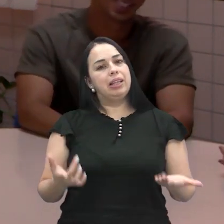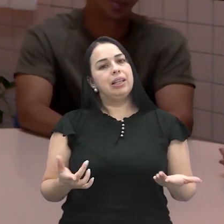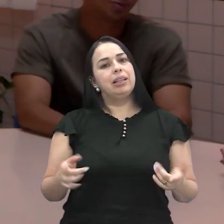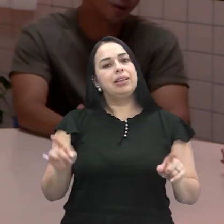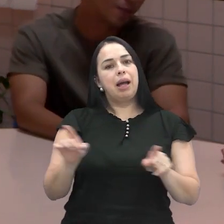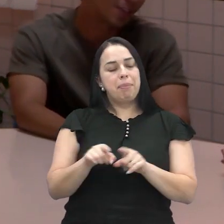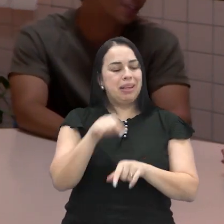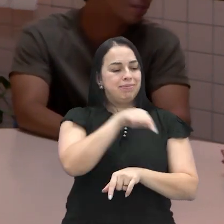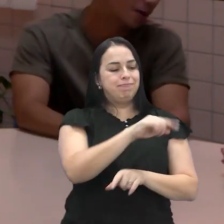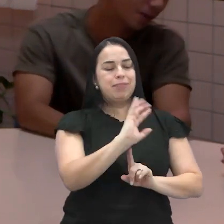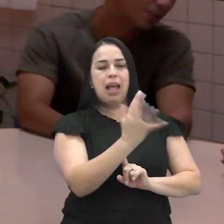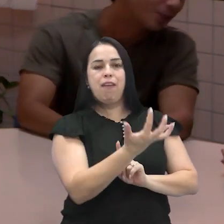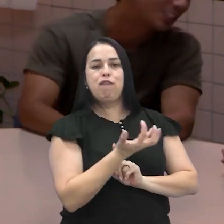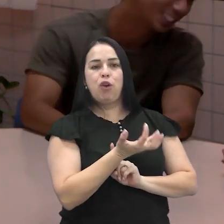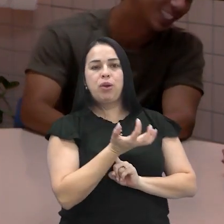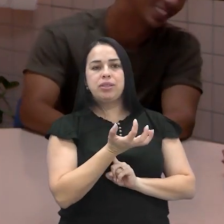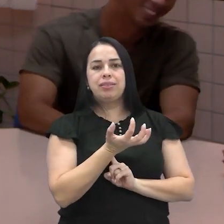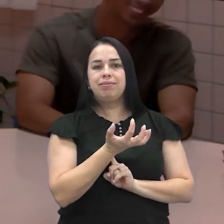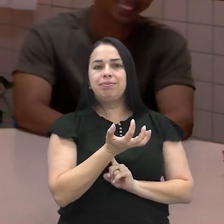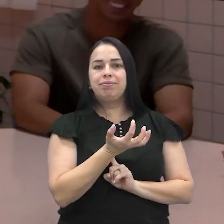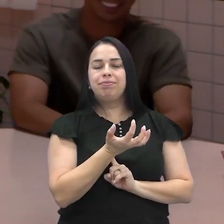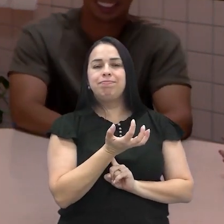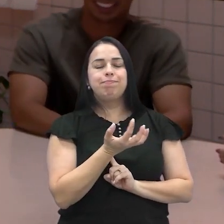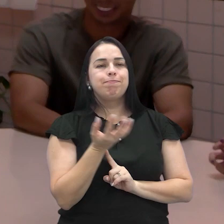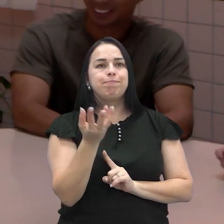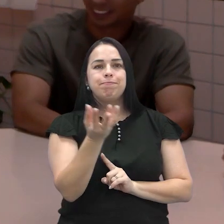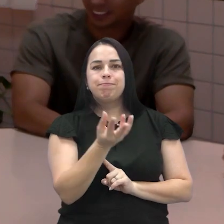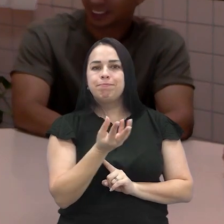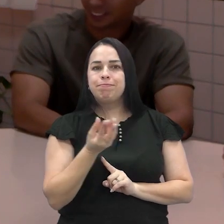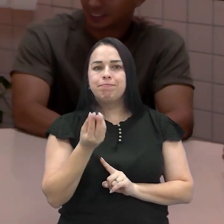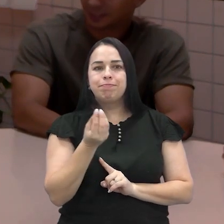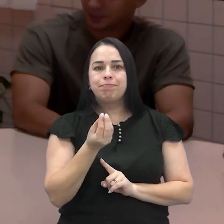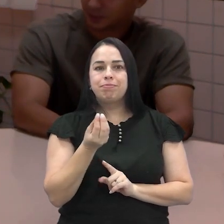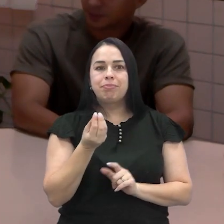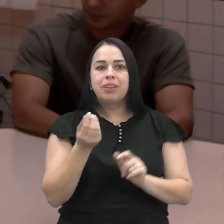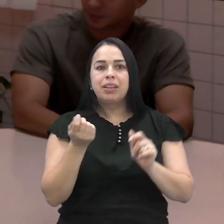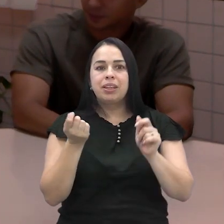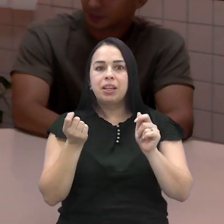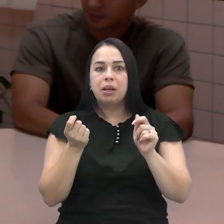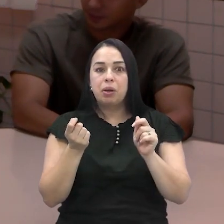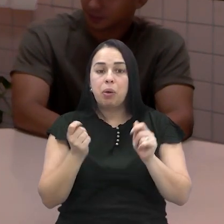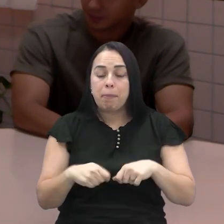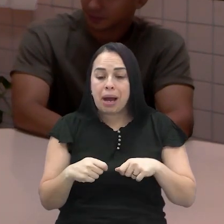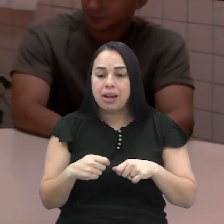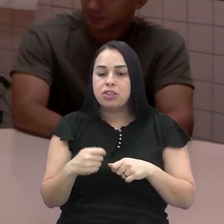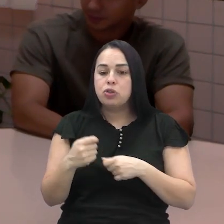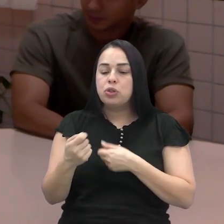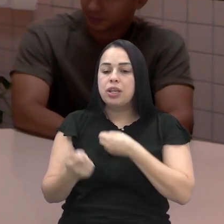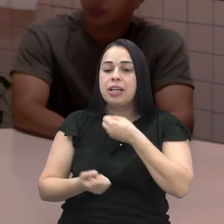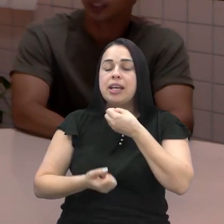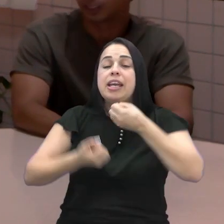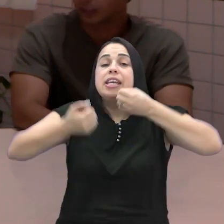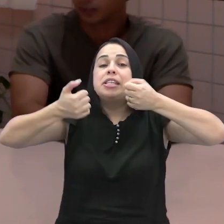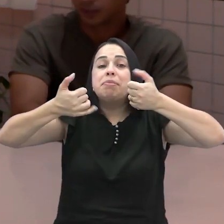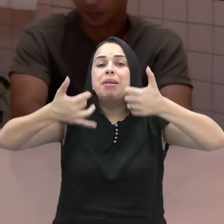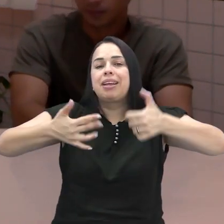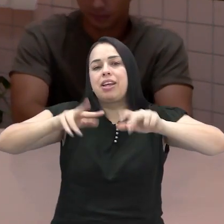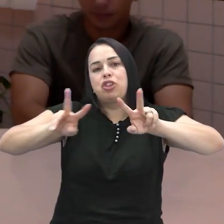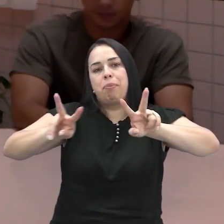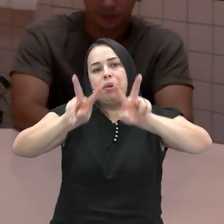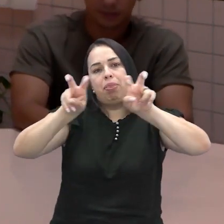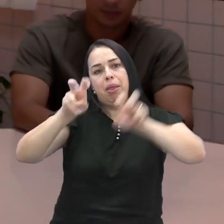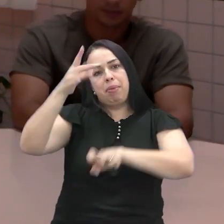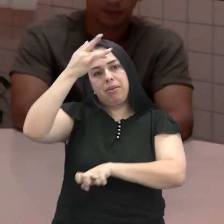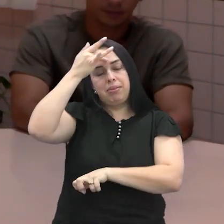psicológico, a pandemia trouxe também um espaço, possibilitou que a gente falasse mais sobre saúde mental e